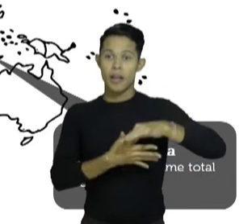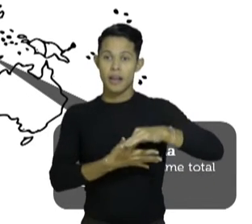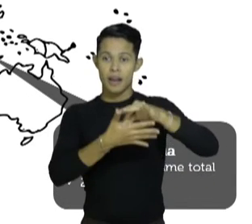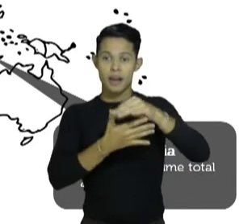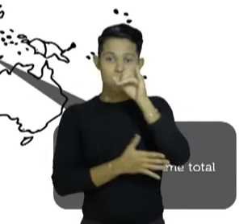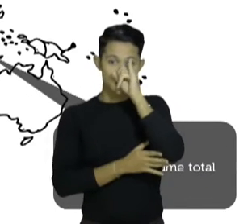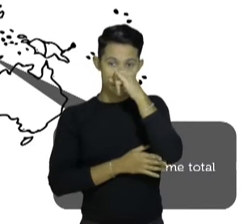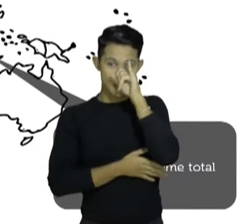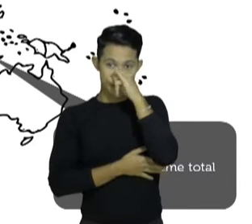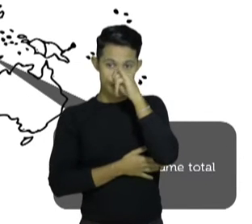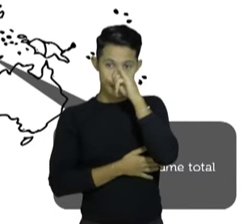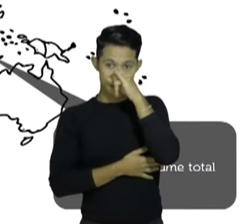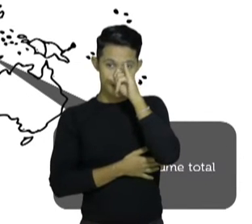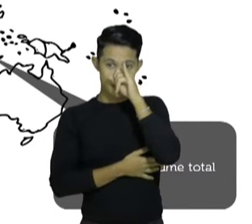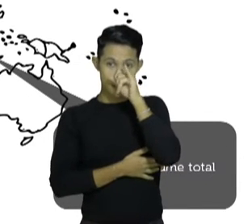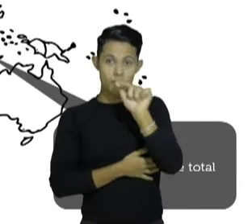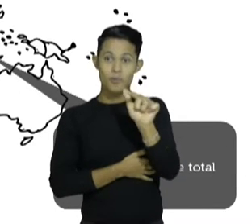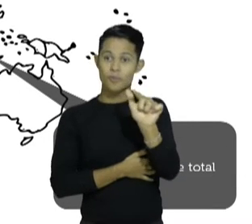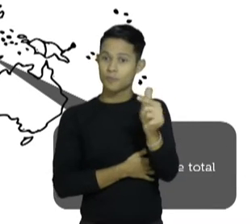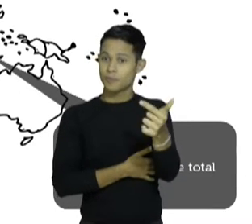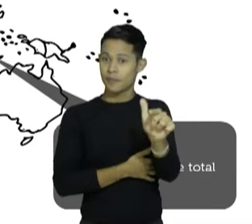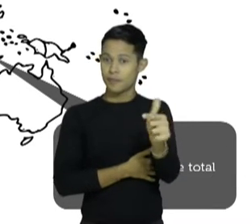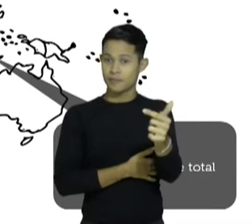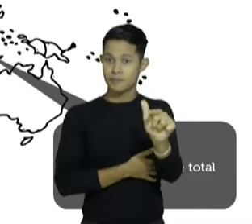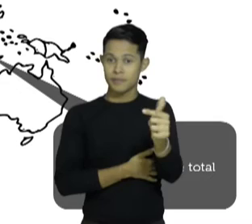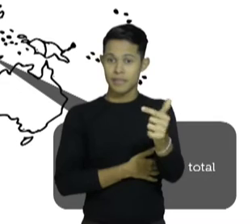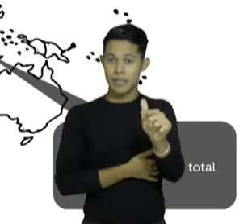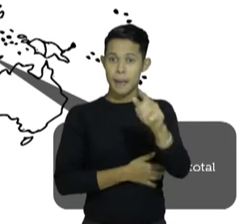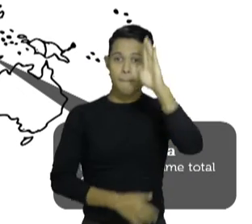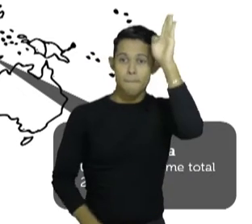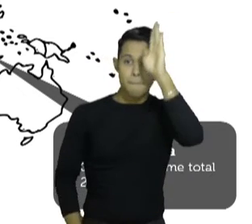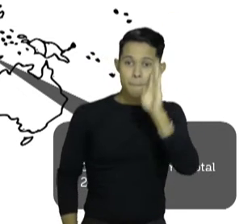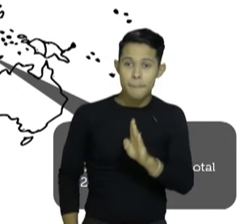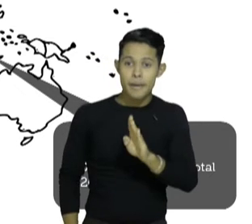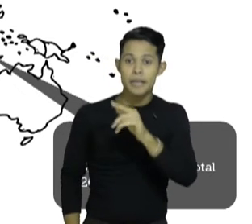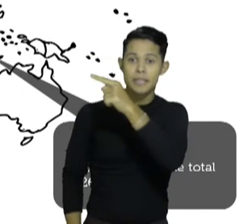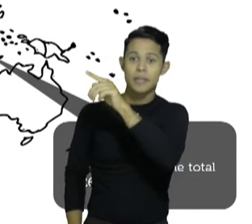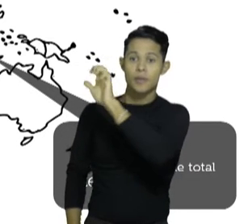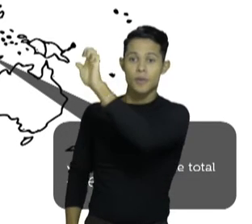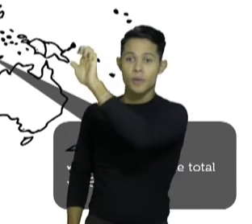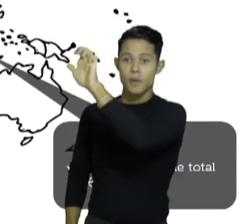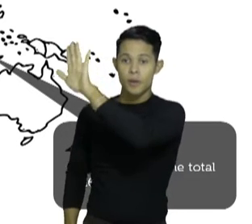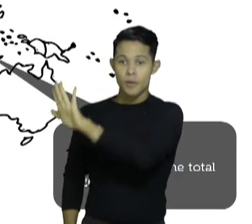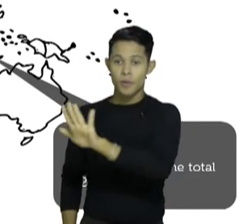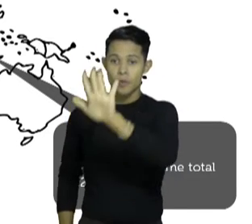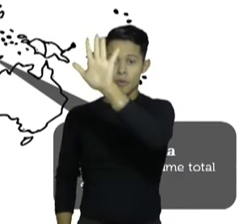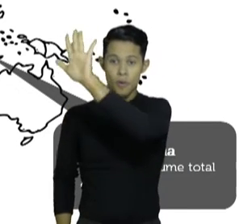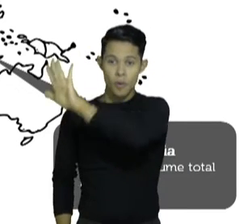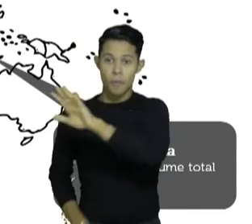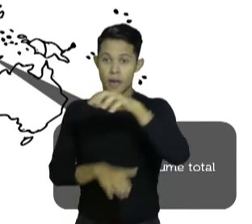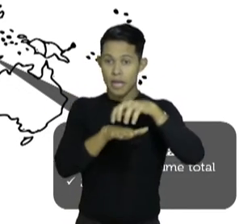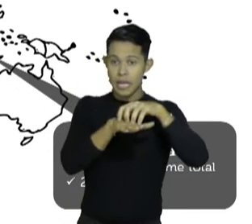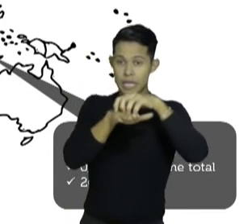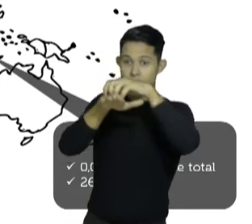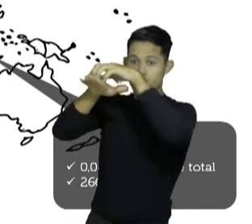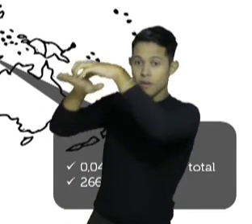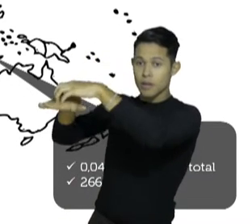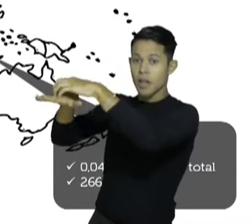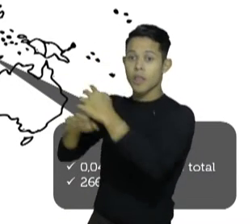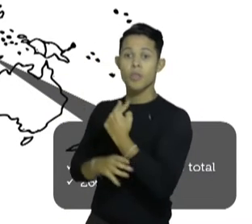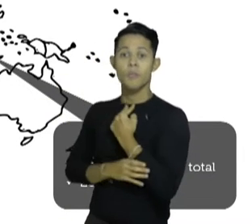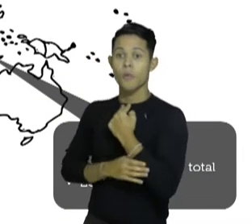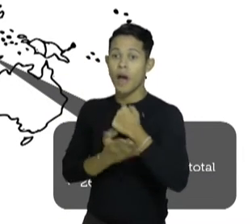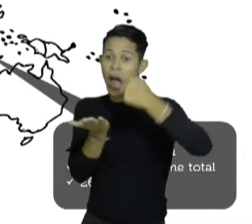suína não aparece Brasil e União Europeia nós não podemos exportar não existe acordo